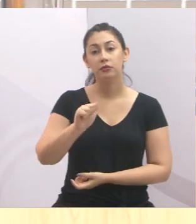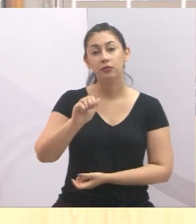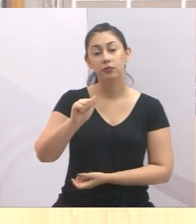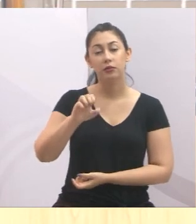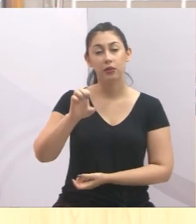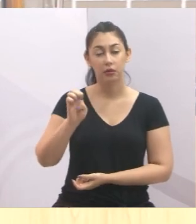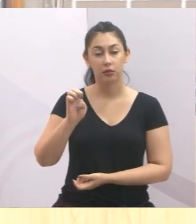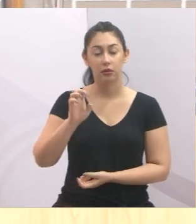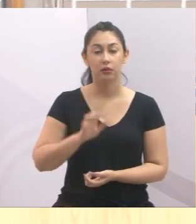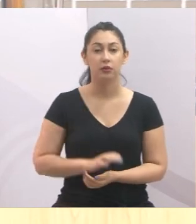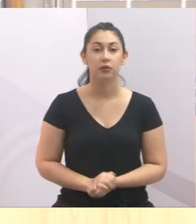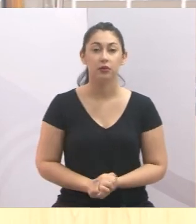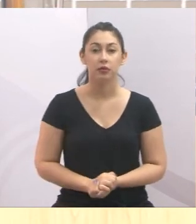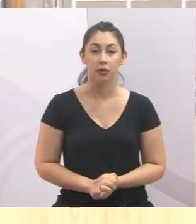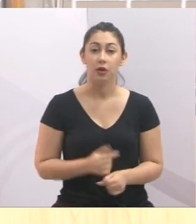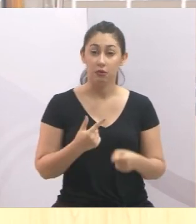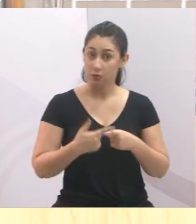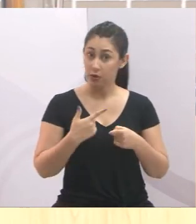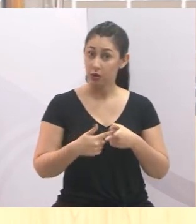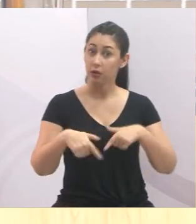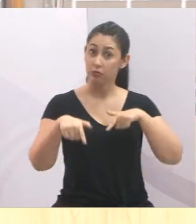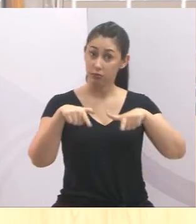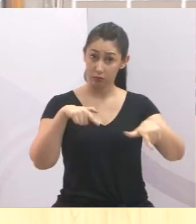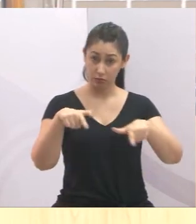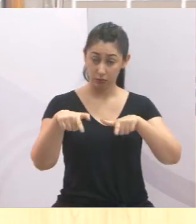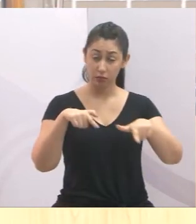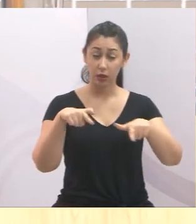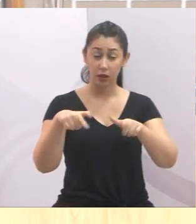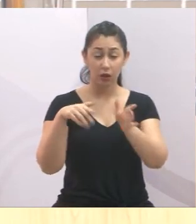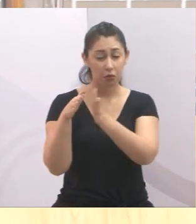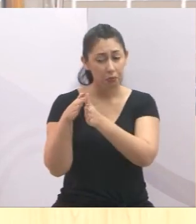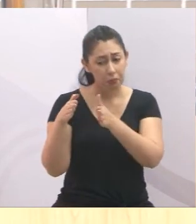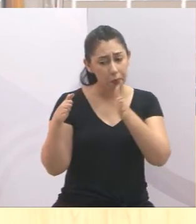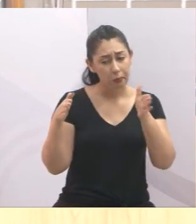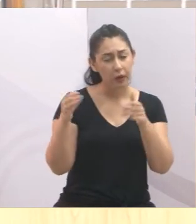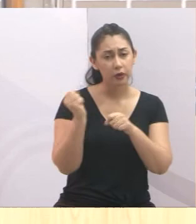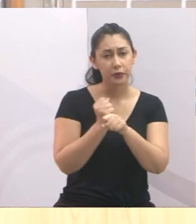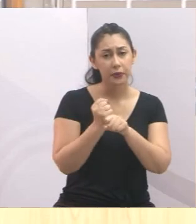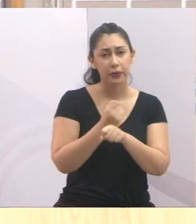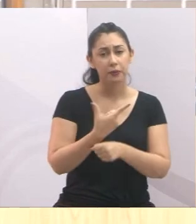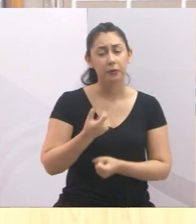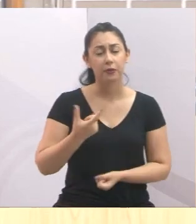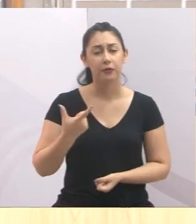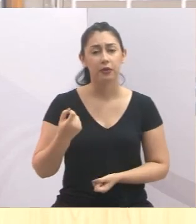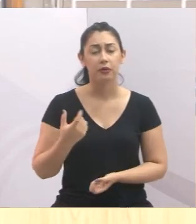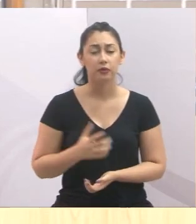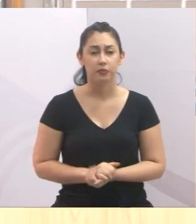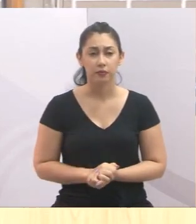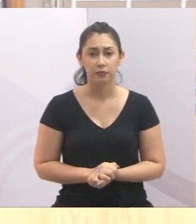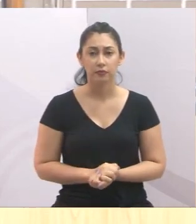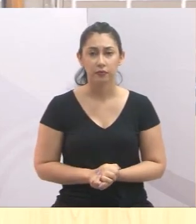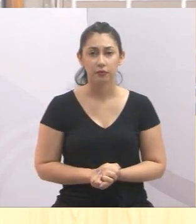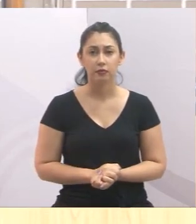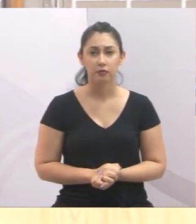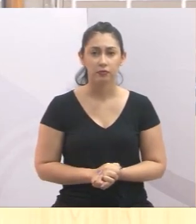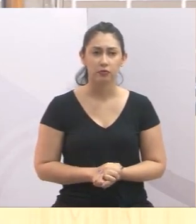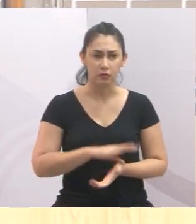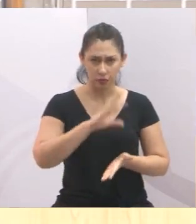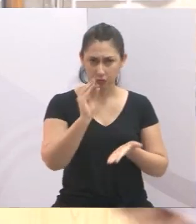de Jacareí, pelos serviços prestados no ano de 2020. Feito esse